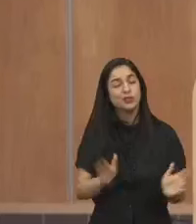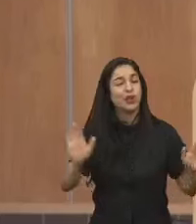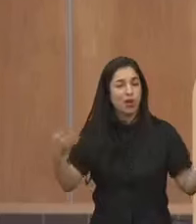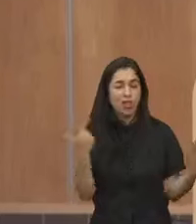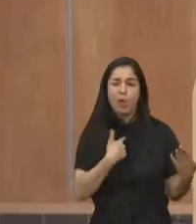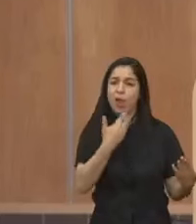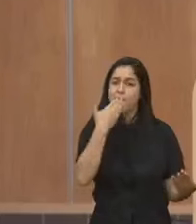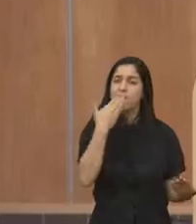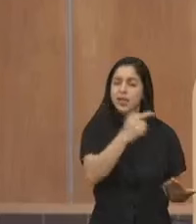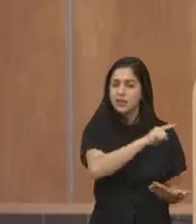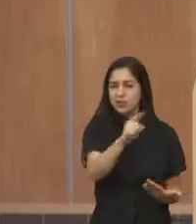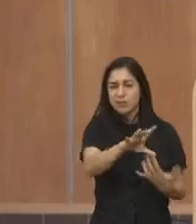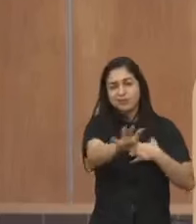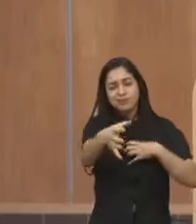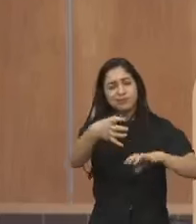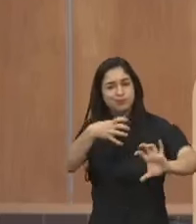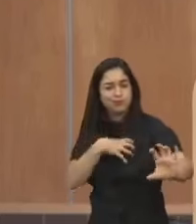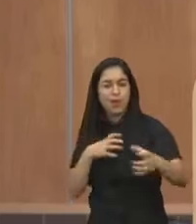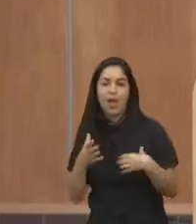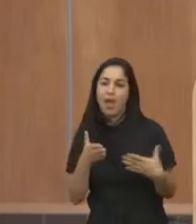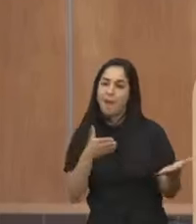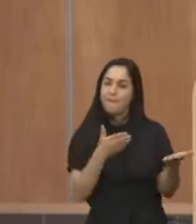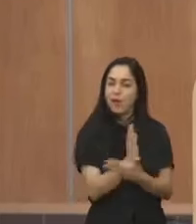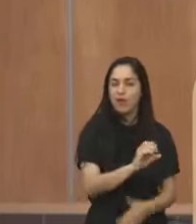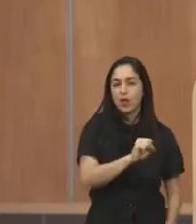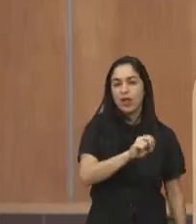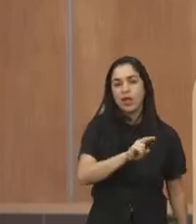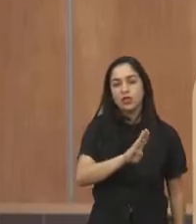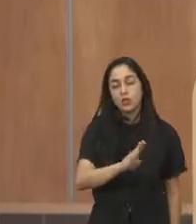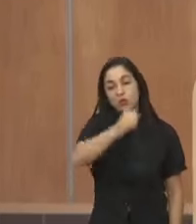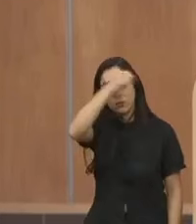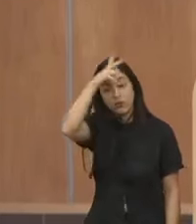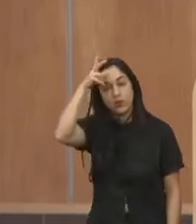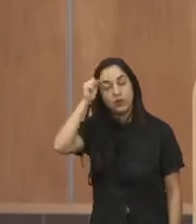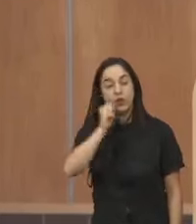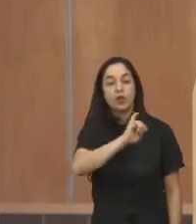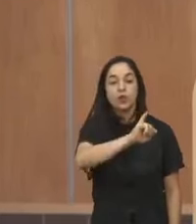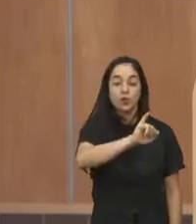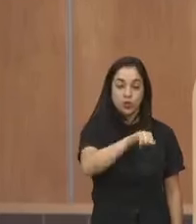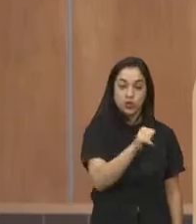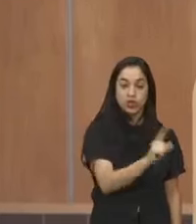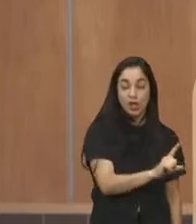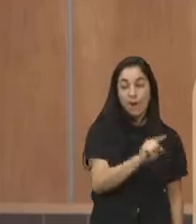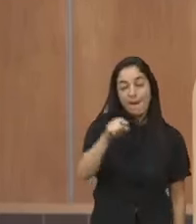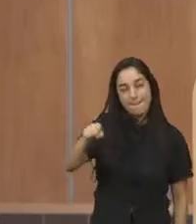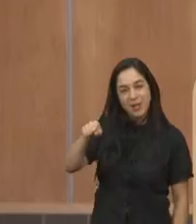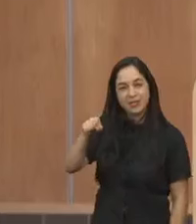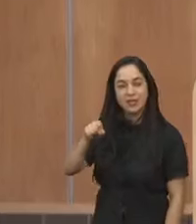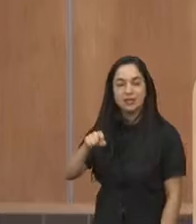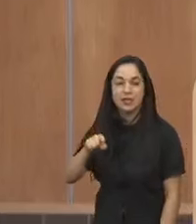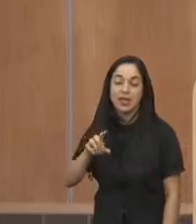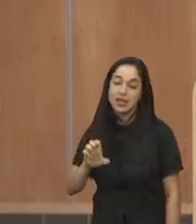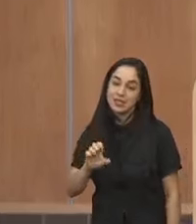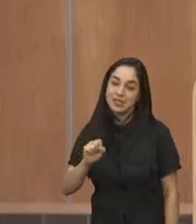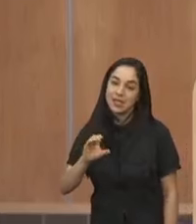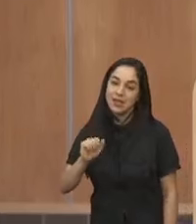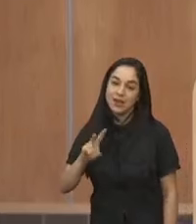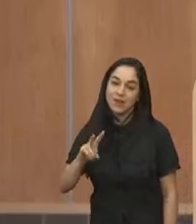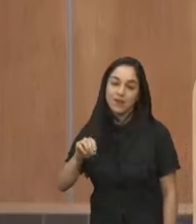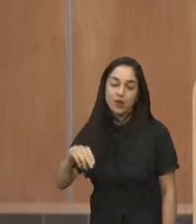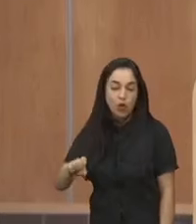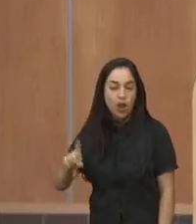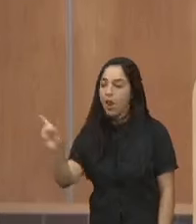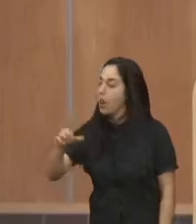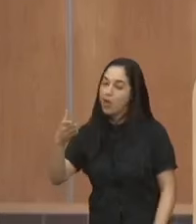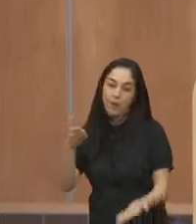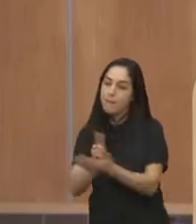sensibilidade dos senhores para que aprovem a criação da subprefeitura do Veranejal, mas reprovem a criação da subprefeitura da Geraldo Scavone. Porque